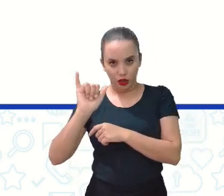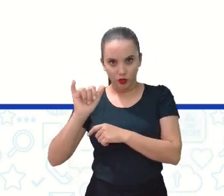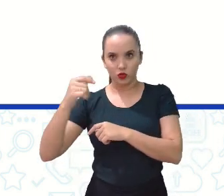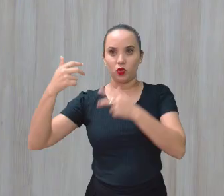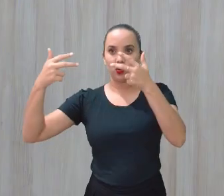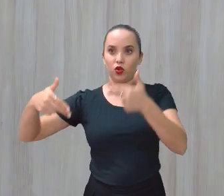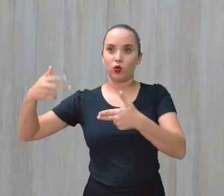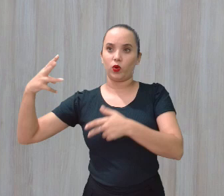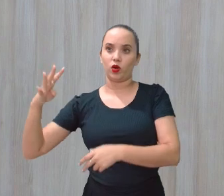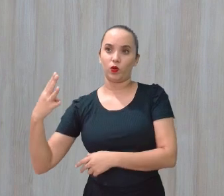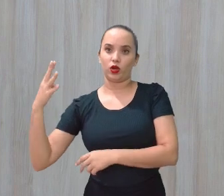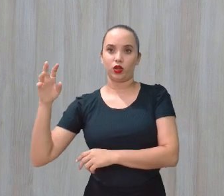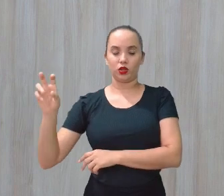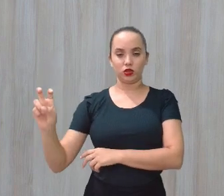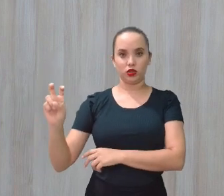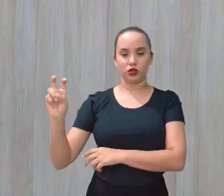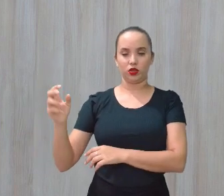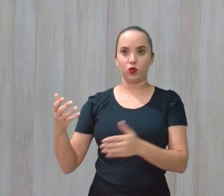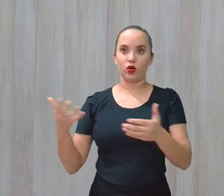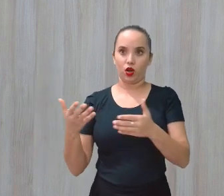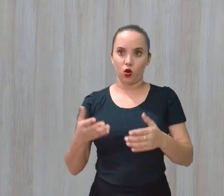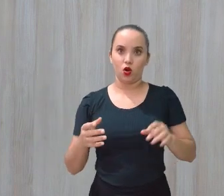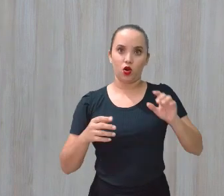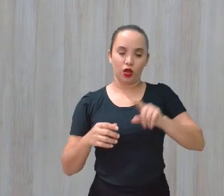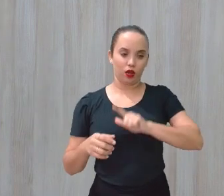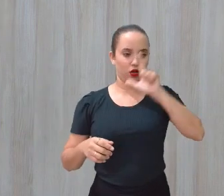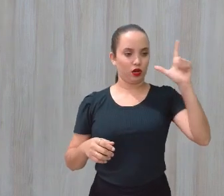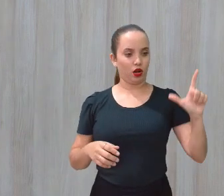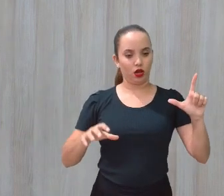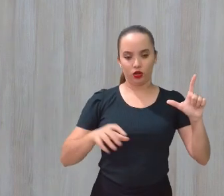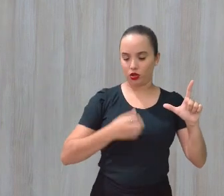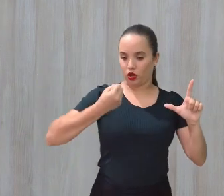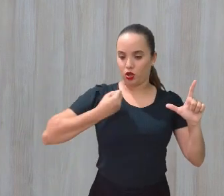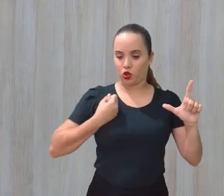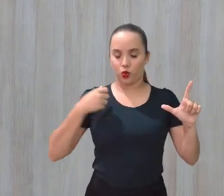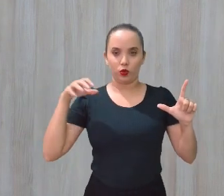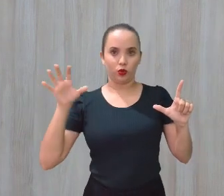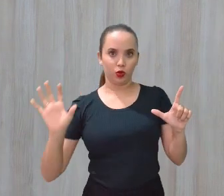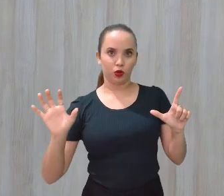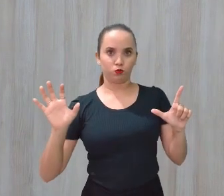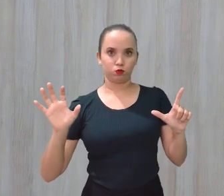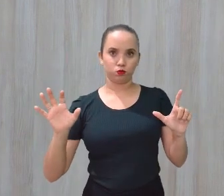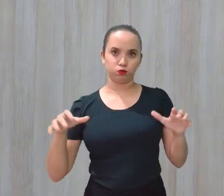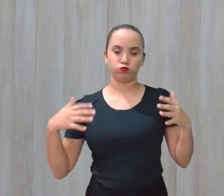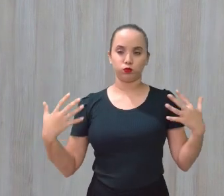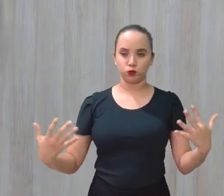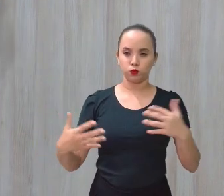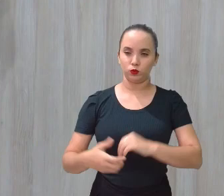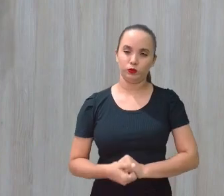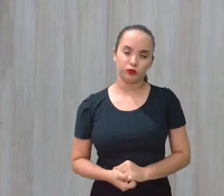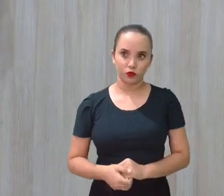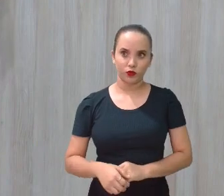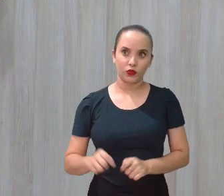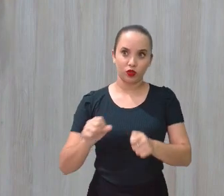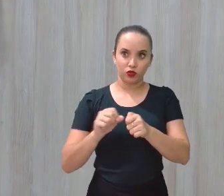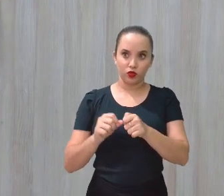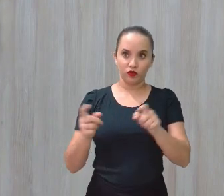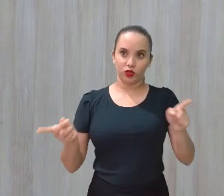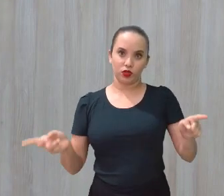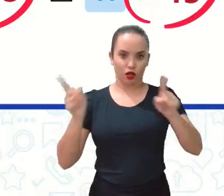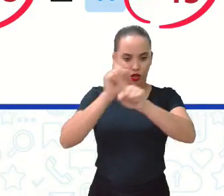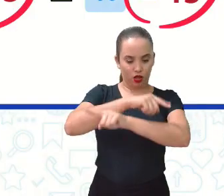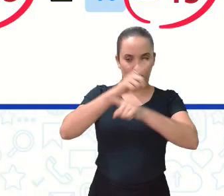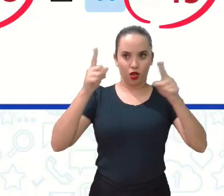O que é que vai acontecer agora? Letra para um lado, número para o outro, certo? Fazendo essa manipulação